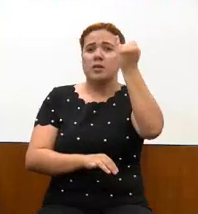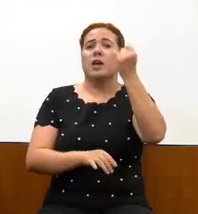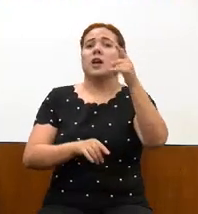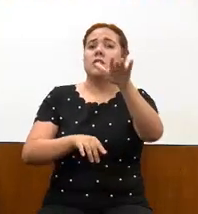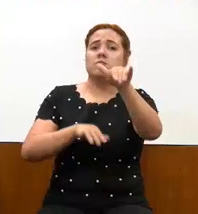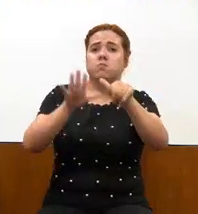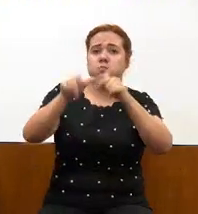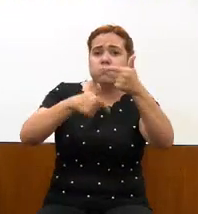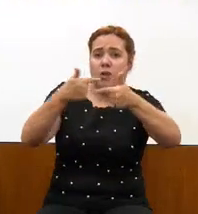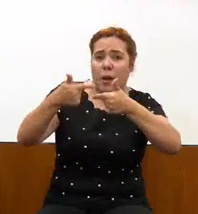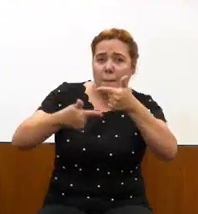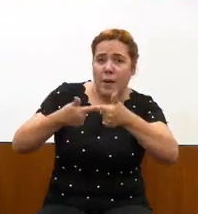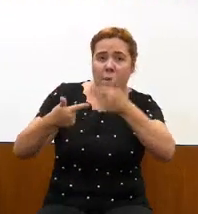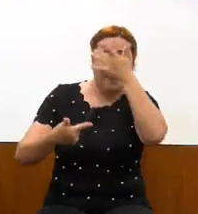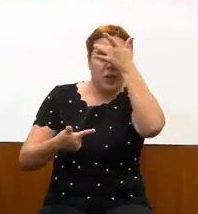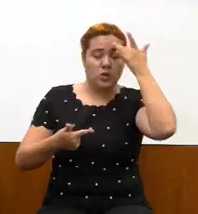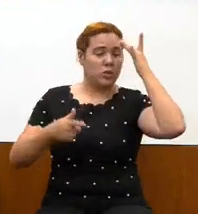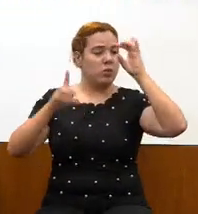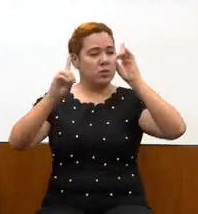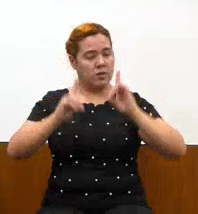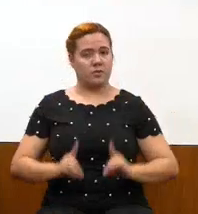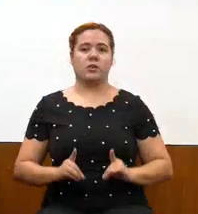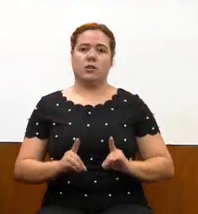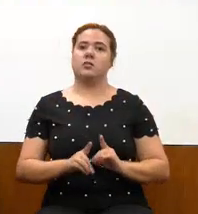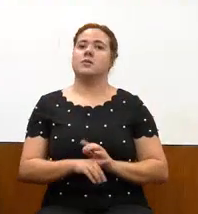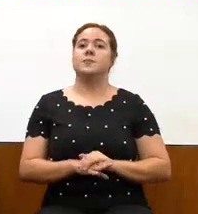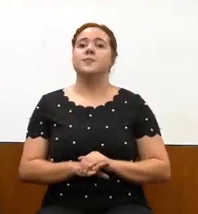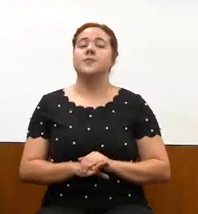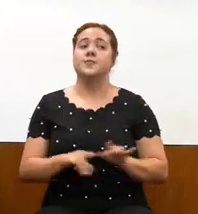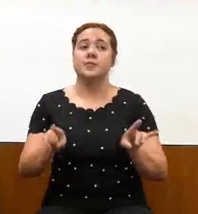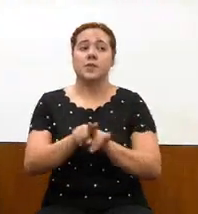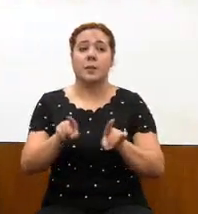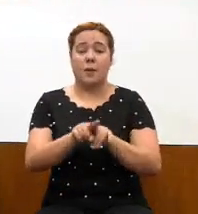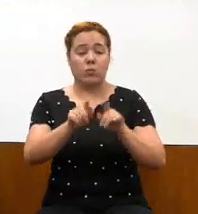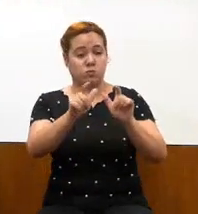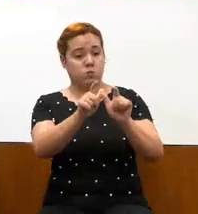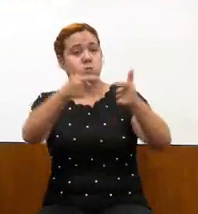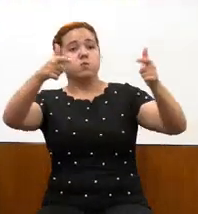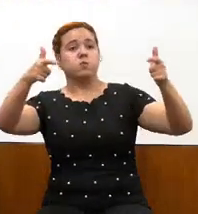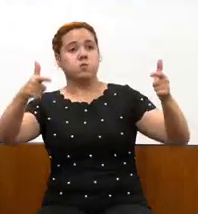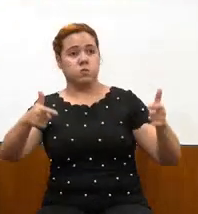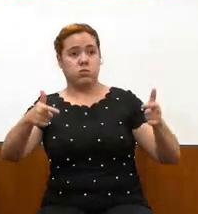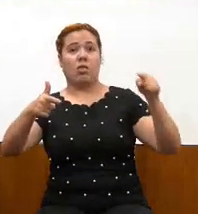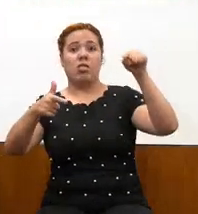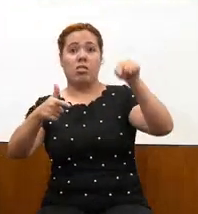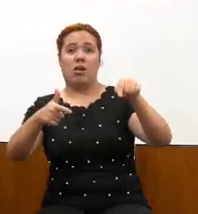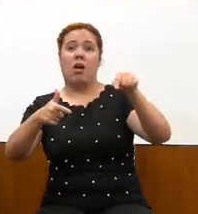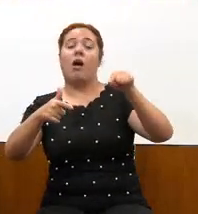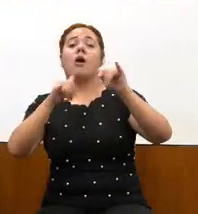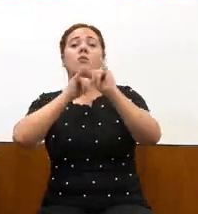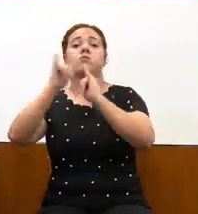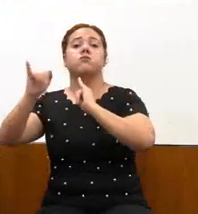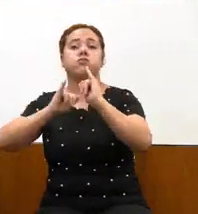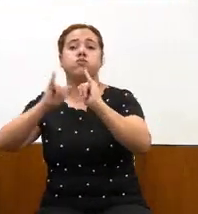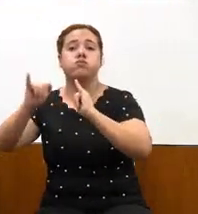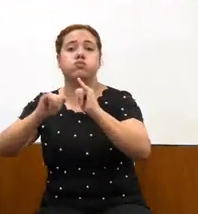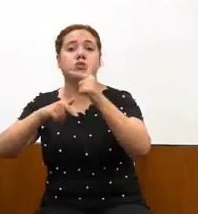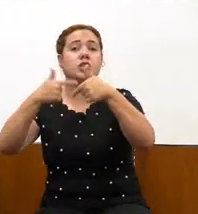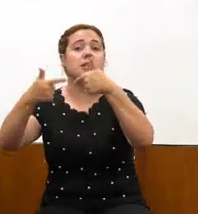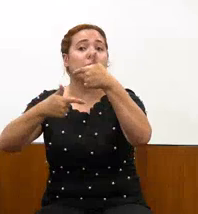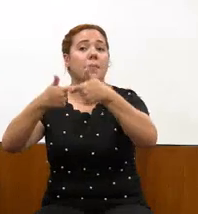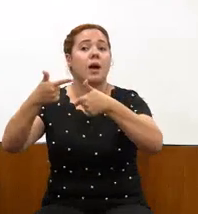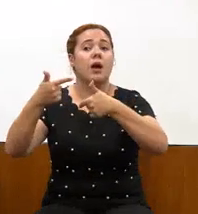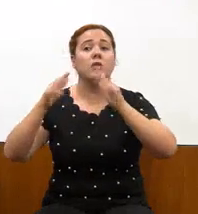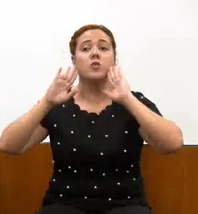contratação de pessoas com deficiência pelas empresas, bem como ampliar a divulgação das oportunidades de emprego para pessoas